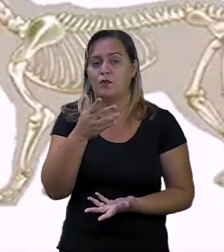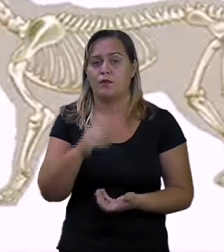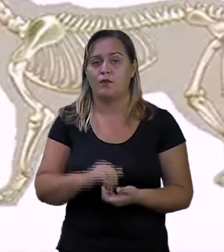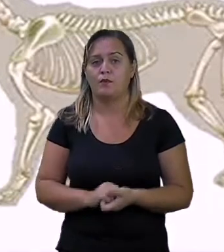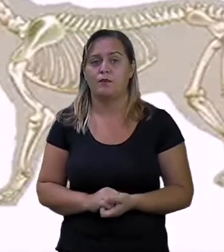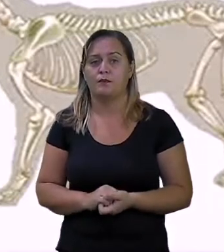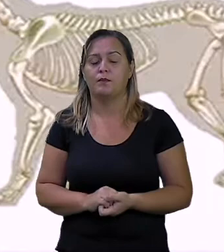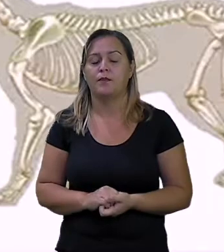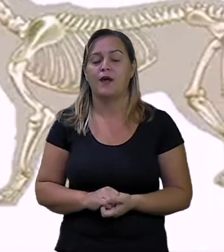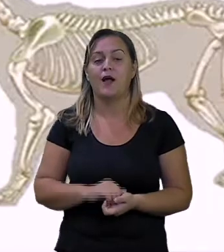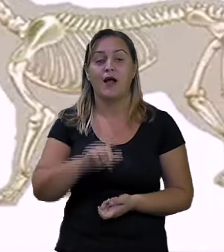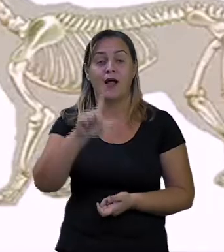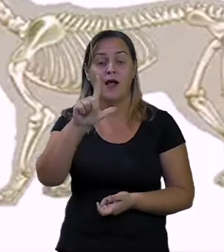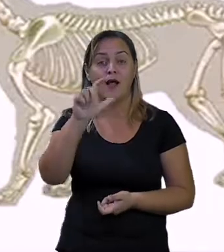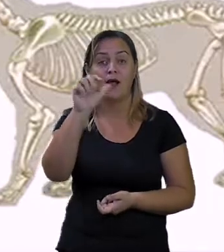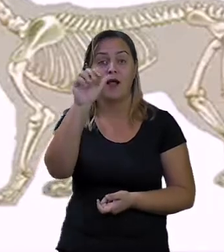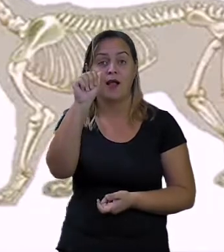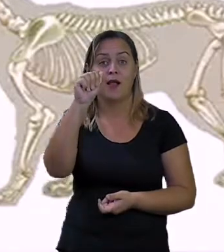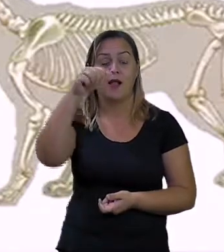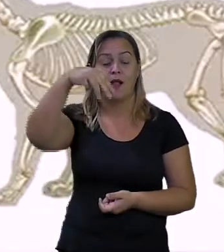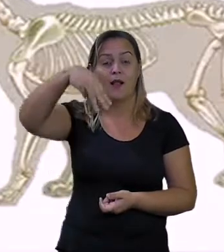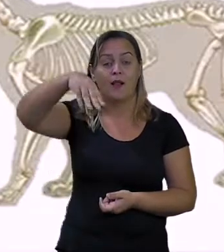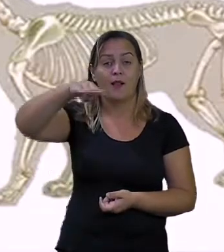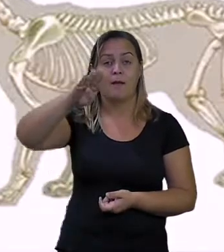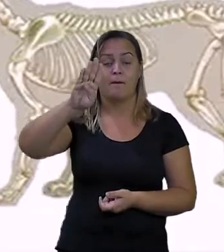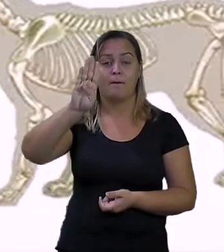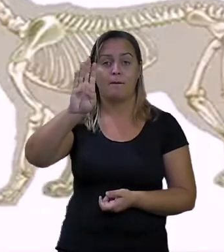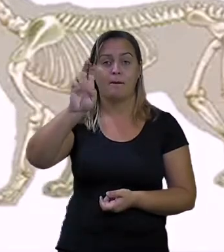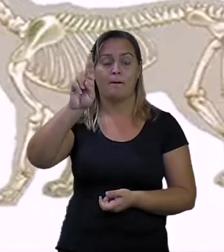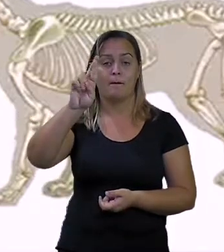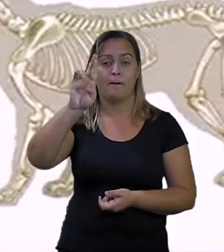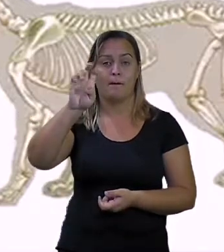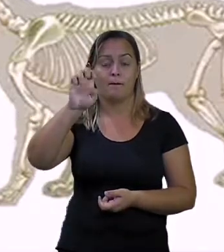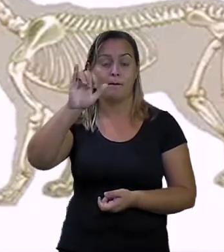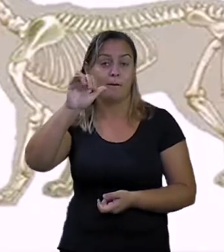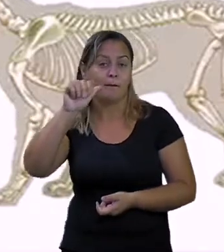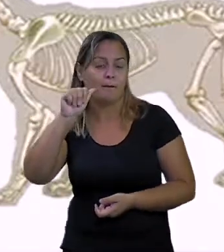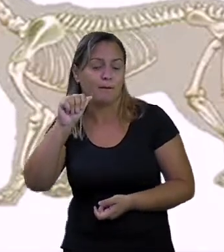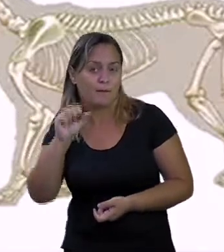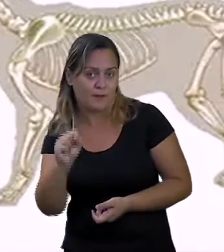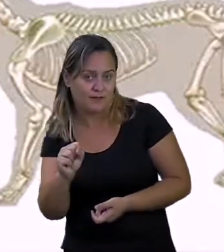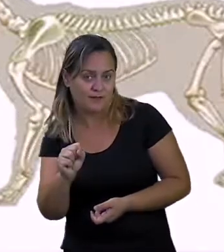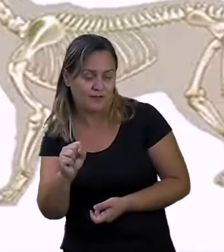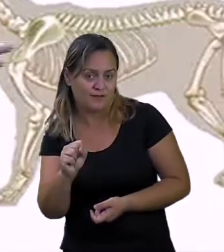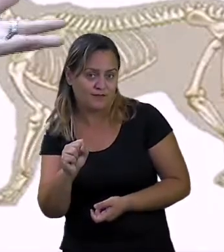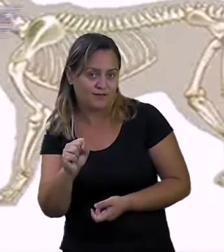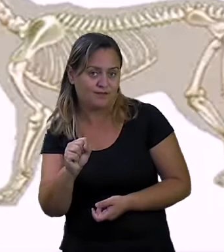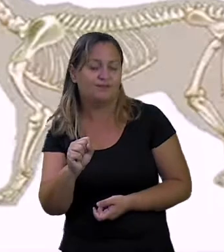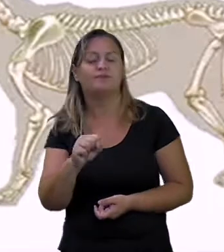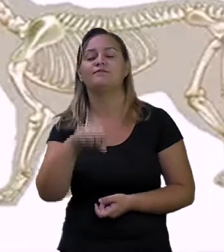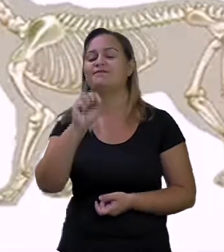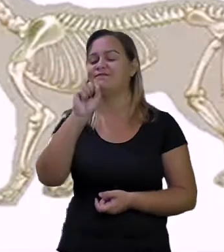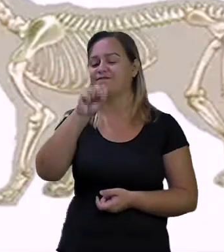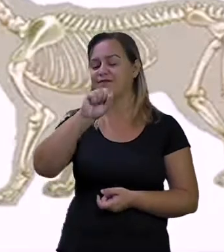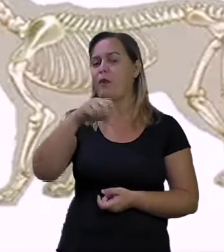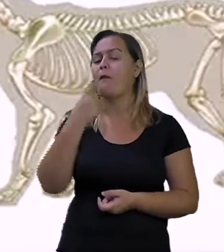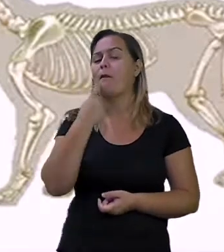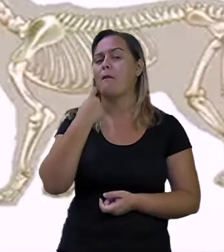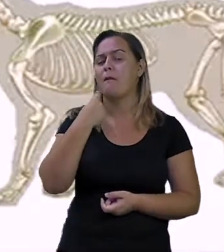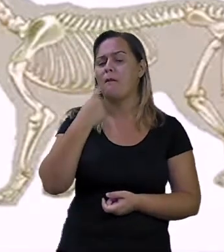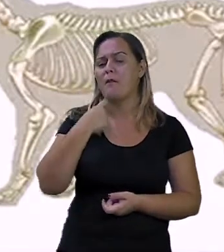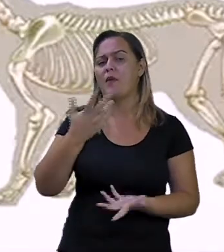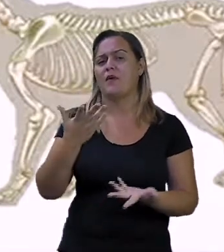lampreias são um exemplo além dos agnatos. O subfilo dos